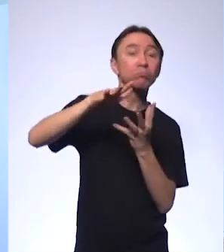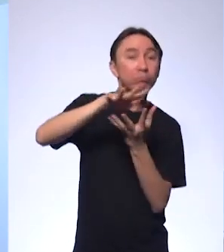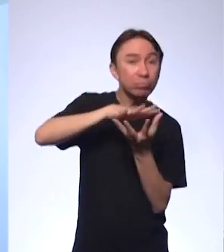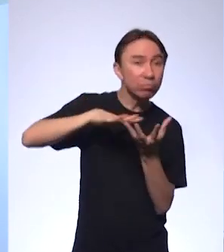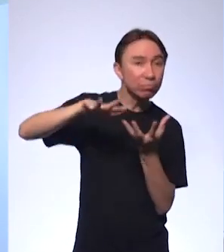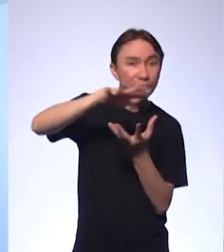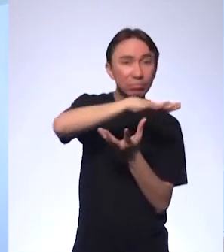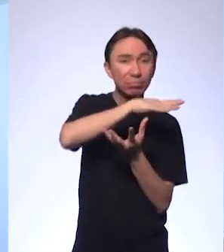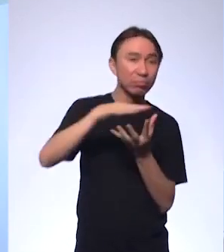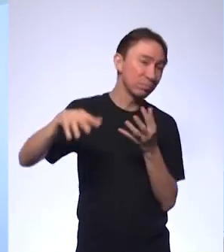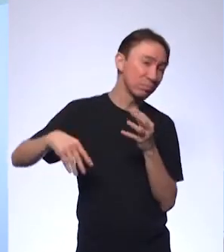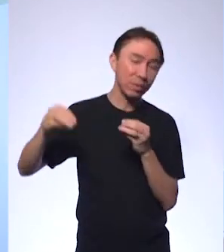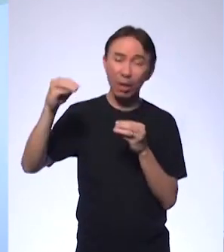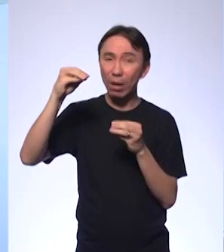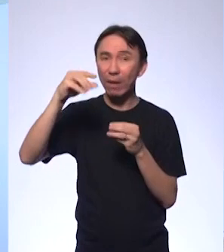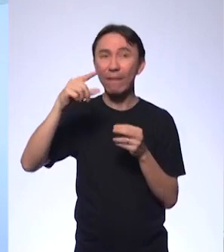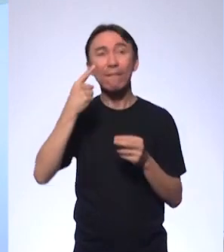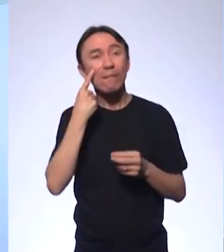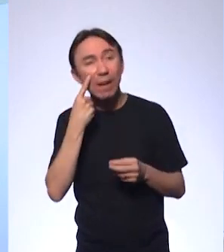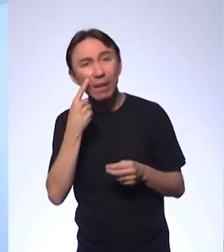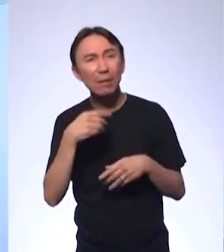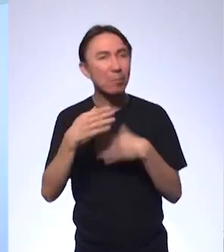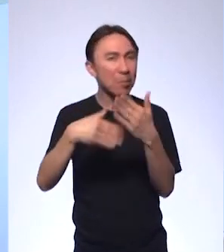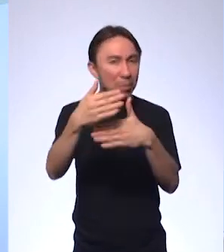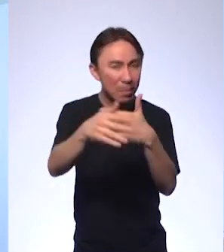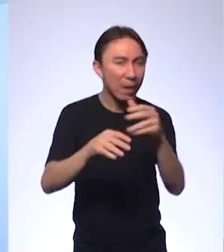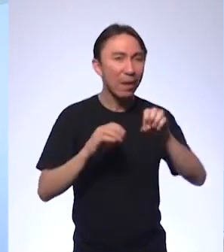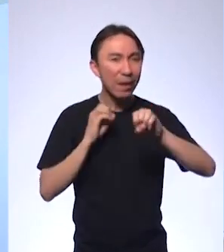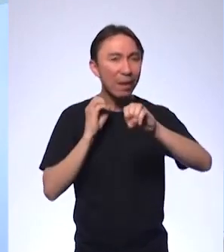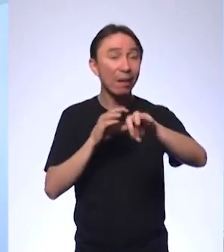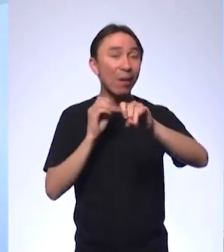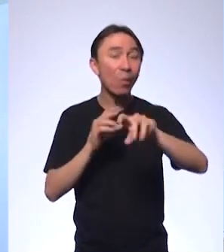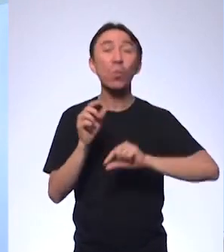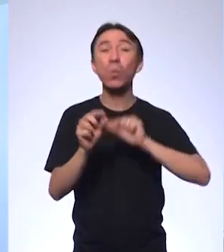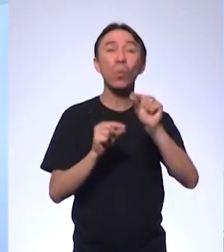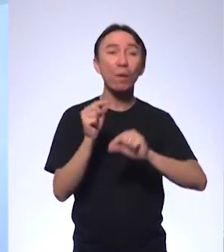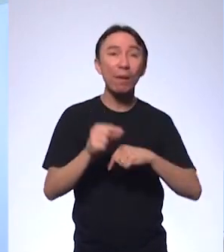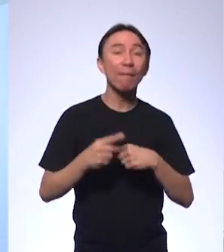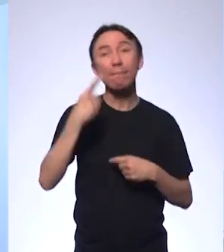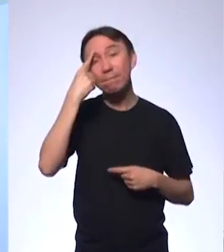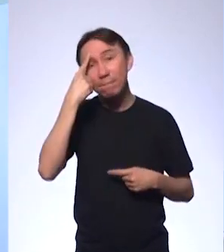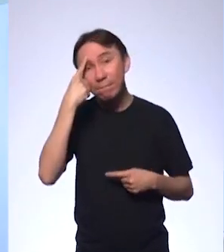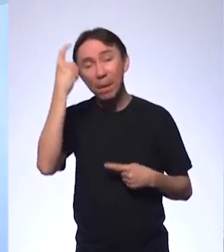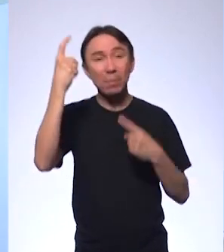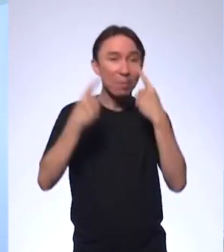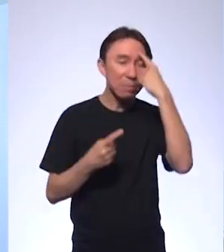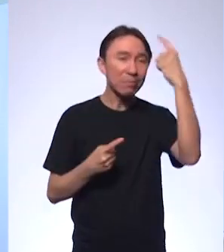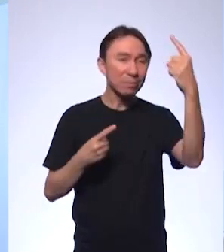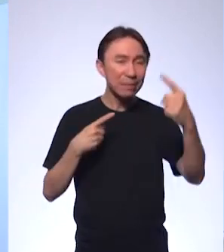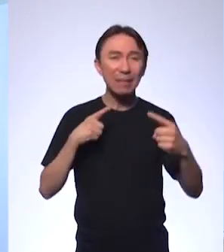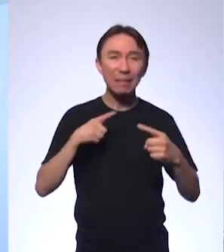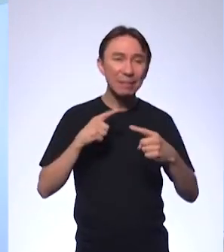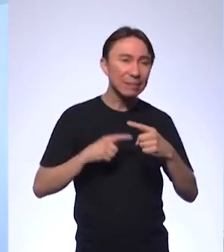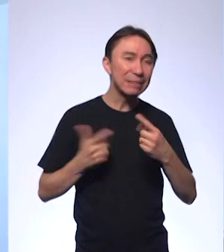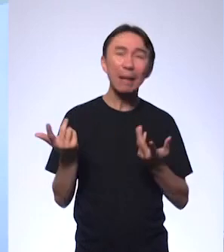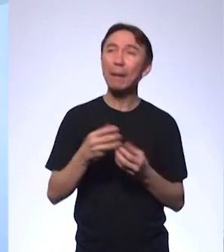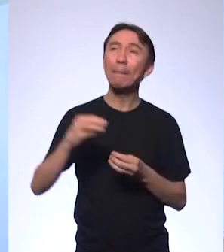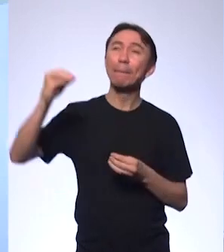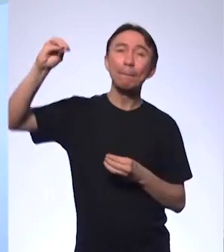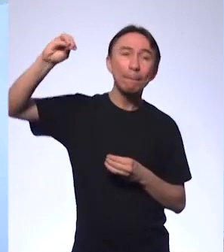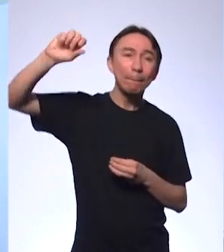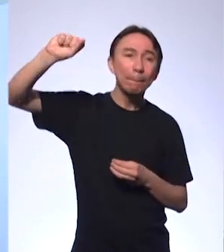vê que a gente vai entender aí nas próximas aulas, né, relembrar justamente essa questão, né, desse fluxo de energia e como que